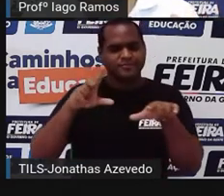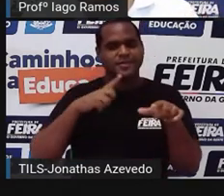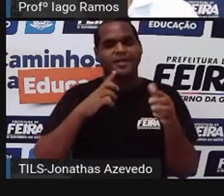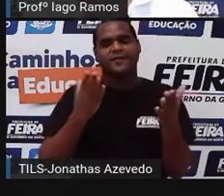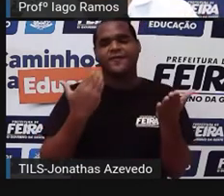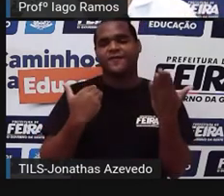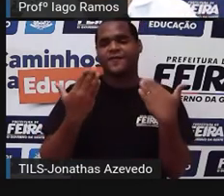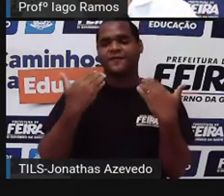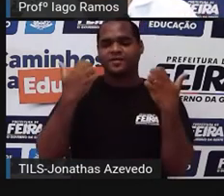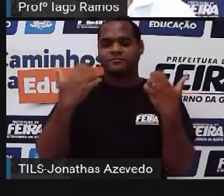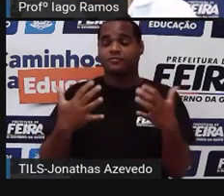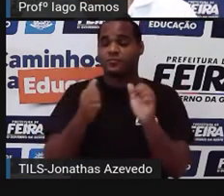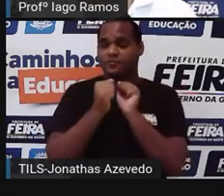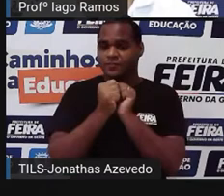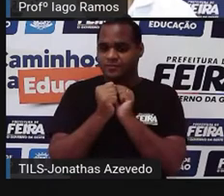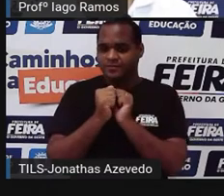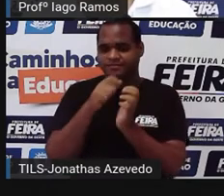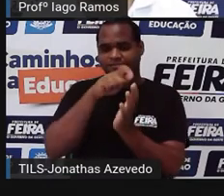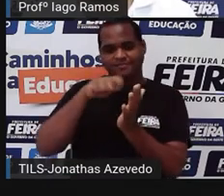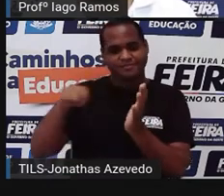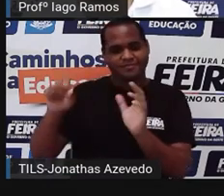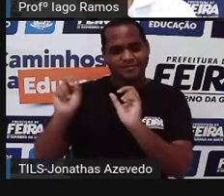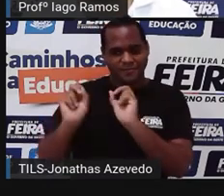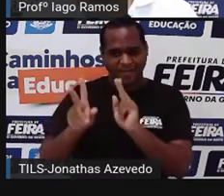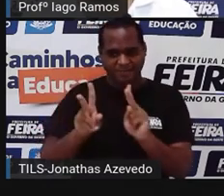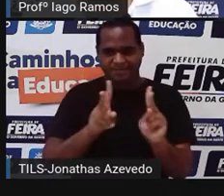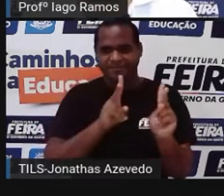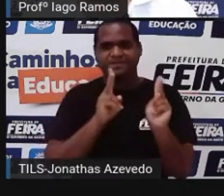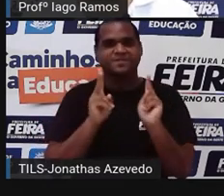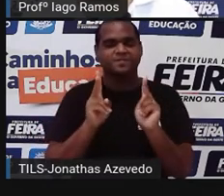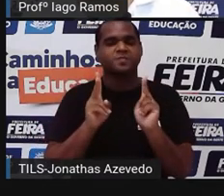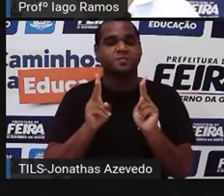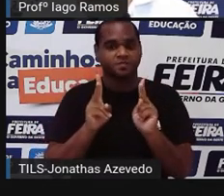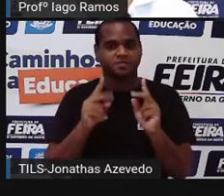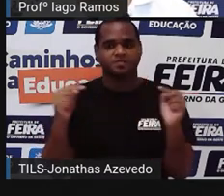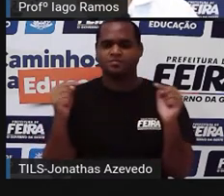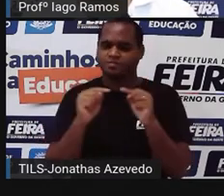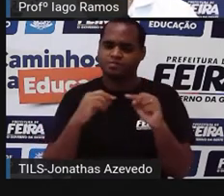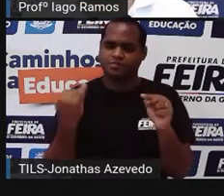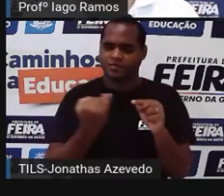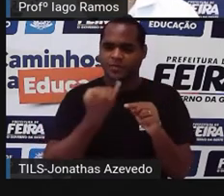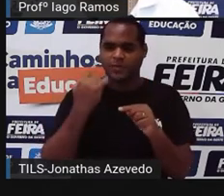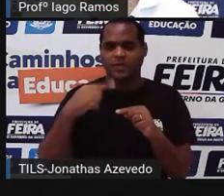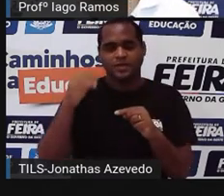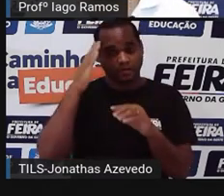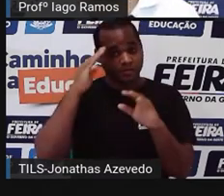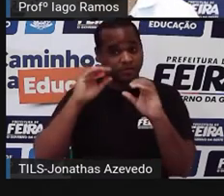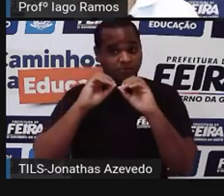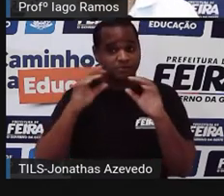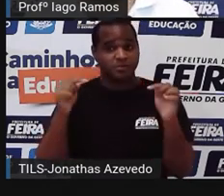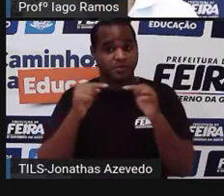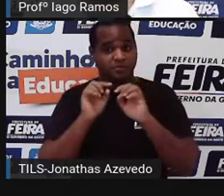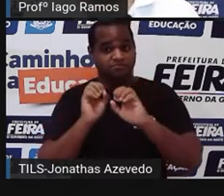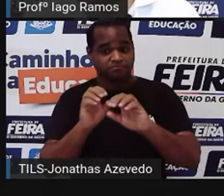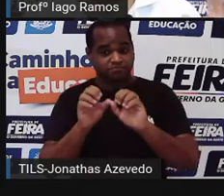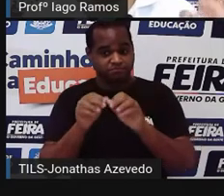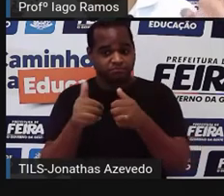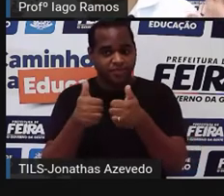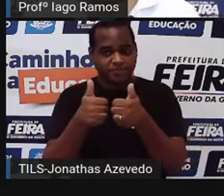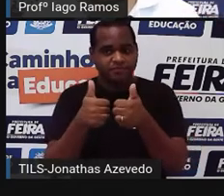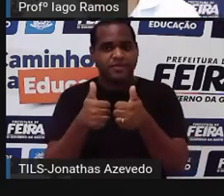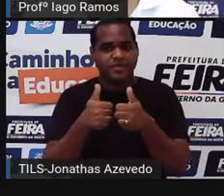comigo que é para você fazer anotações Tá bom uma coisa importante para a gente entender nessa aula tá